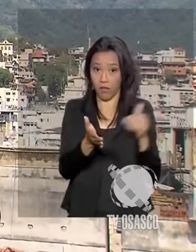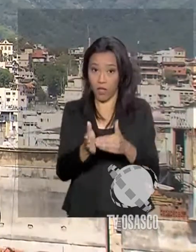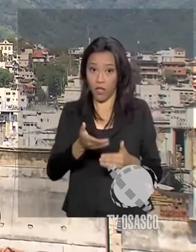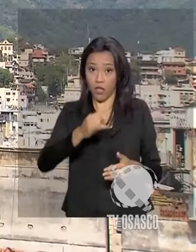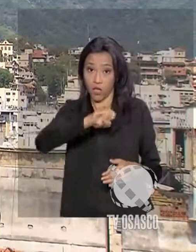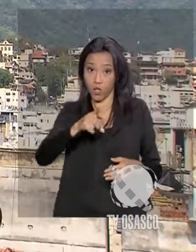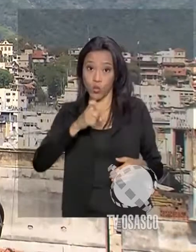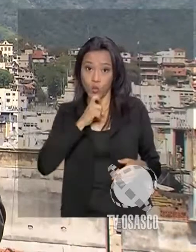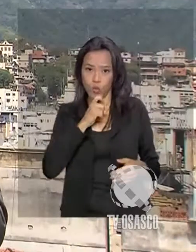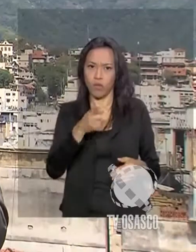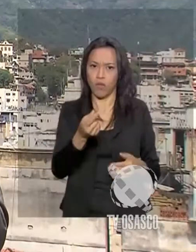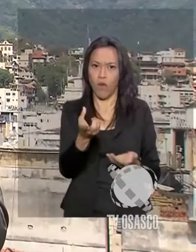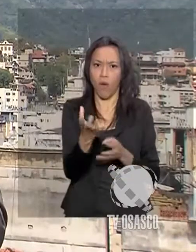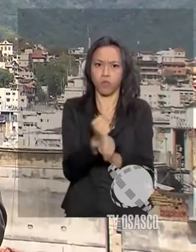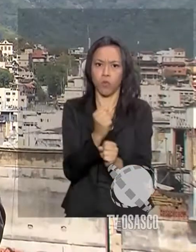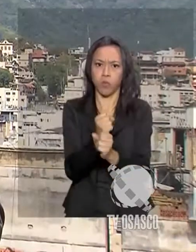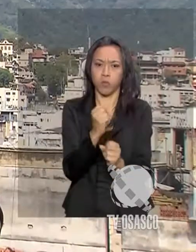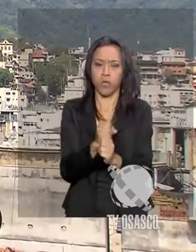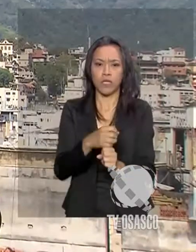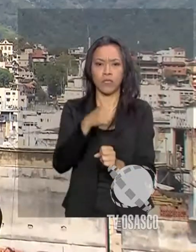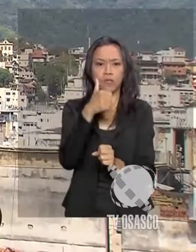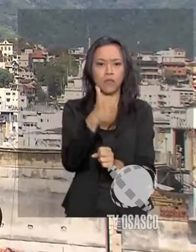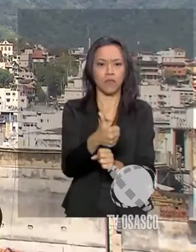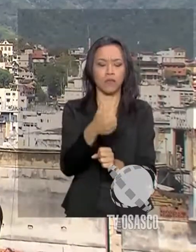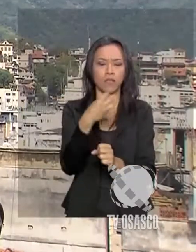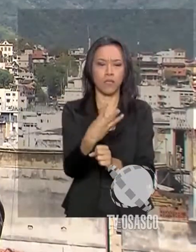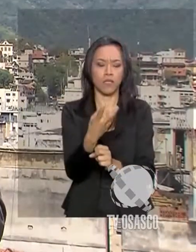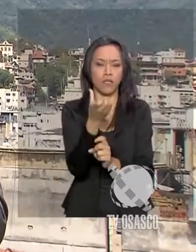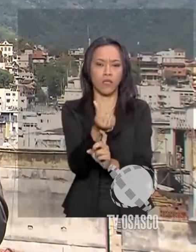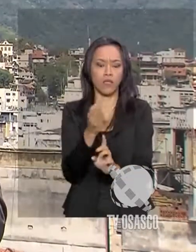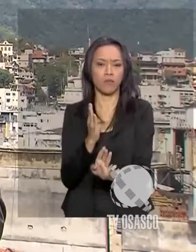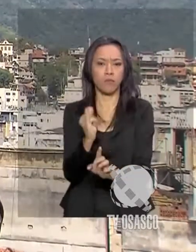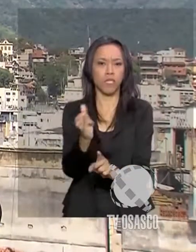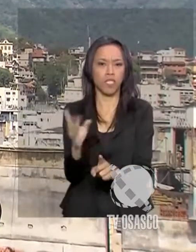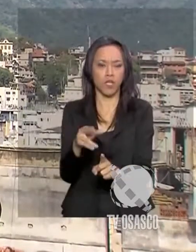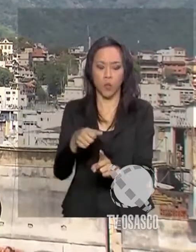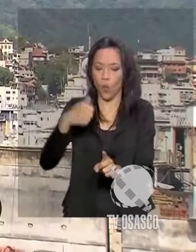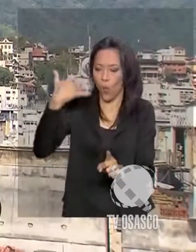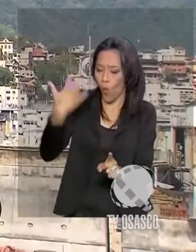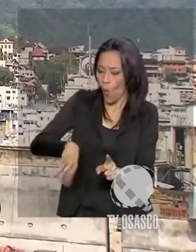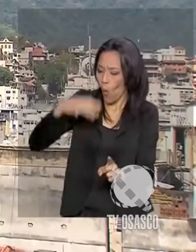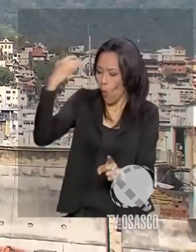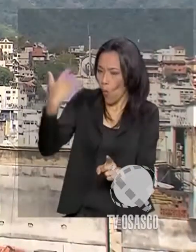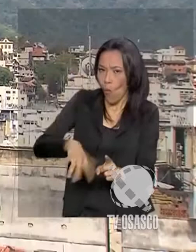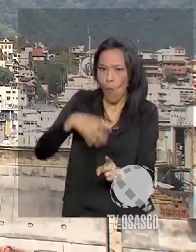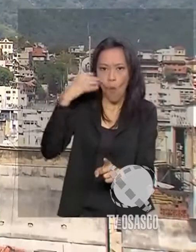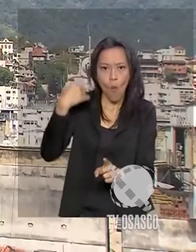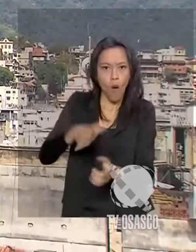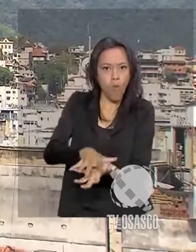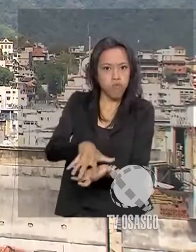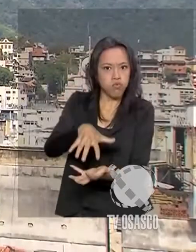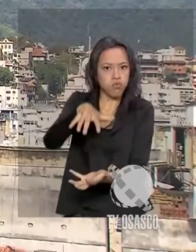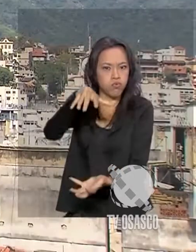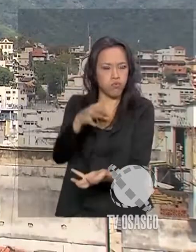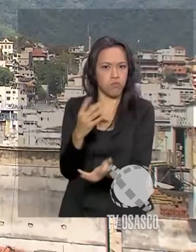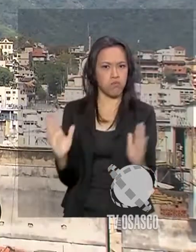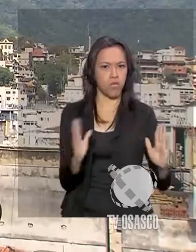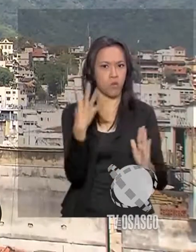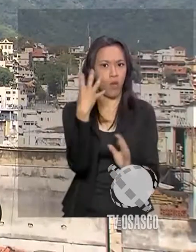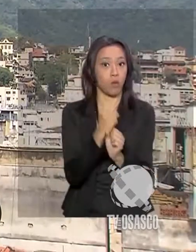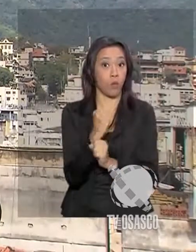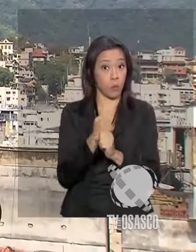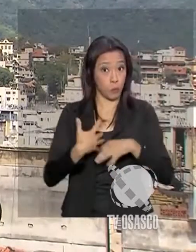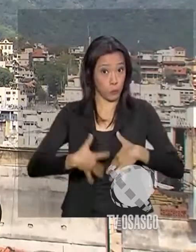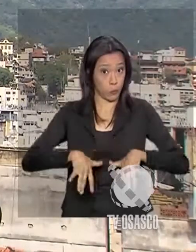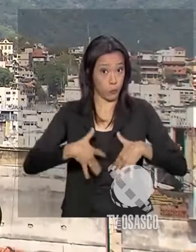um faturamento de 136 bilhões de reais. Esse é o maior volume de receita em quatro anos. Só em julho, para se ter uma ideia,